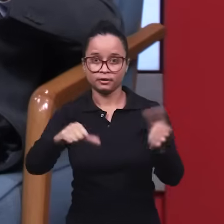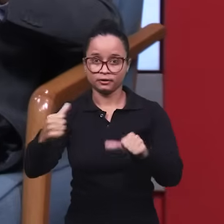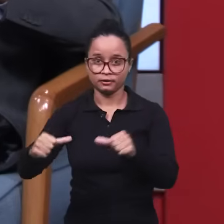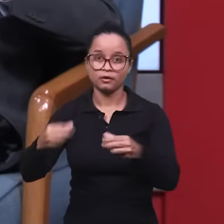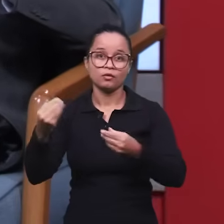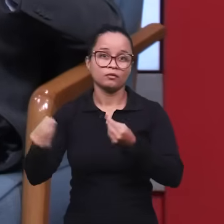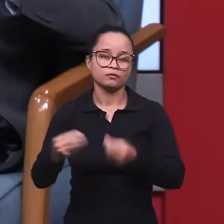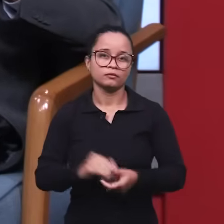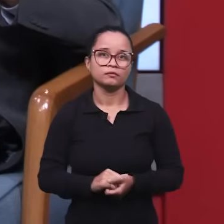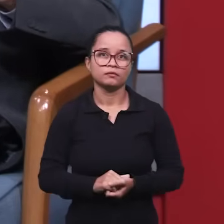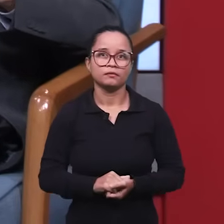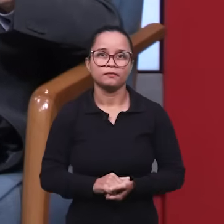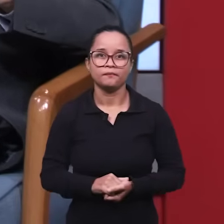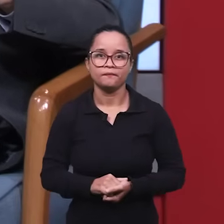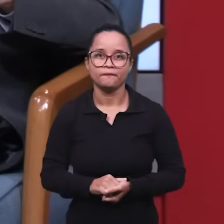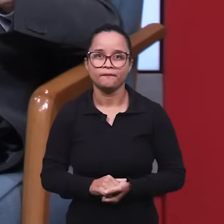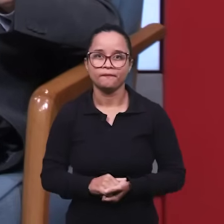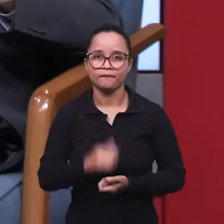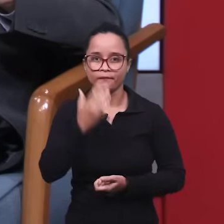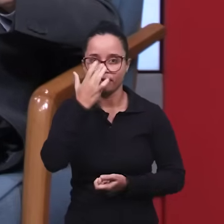vai avaliar? Então, o